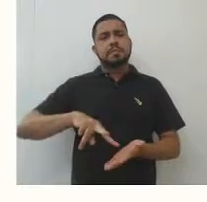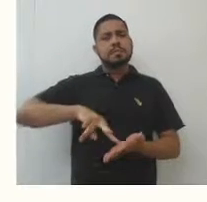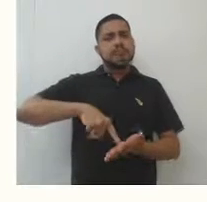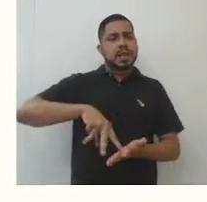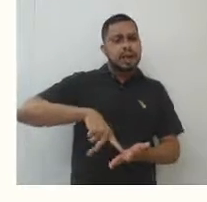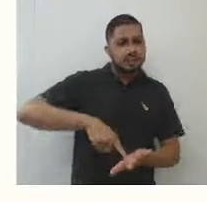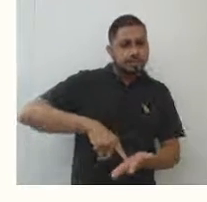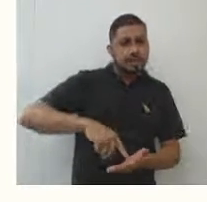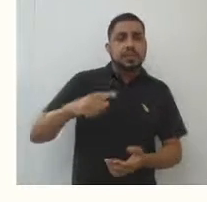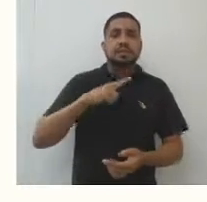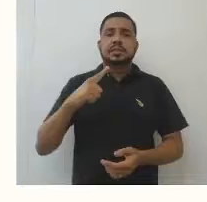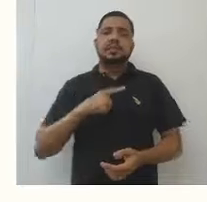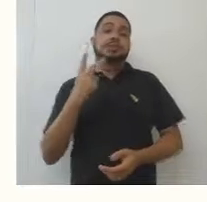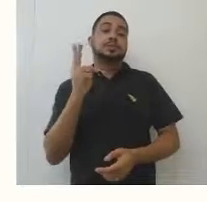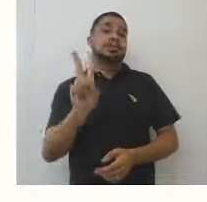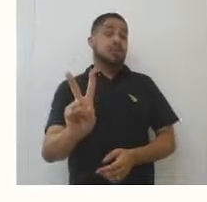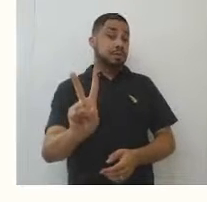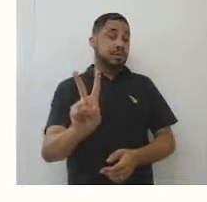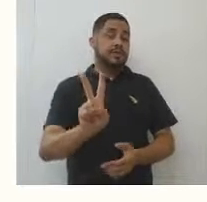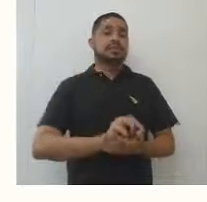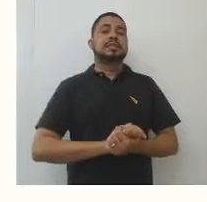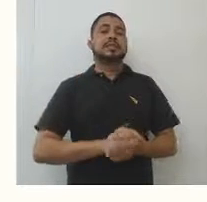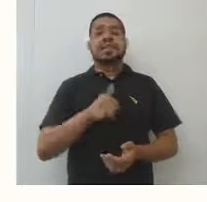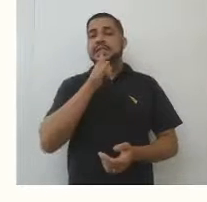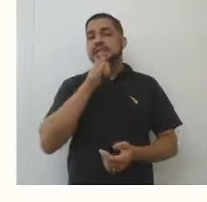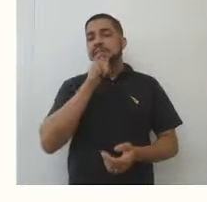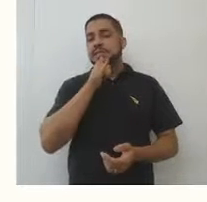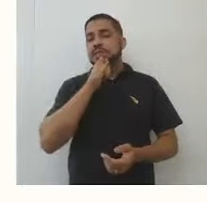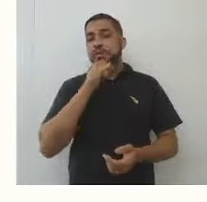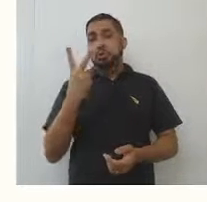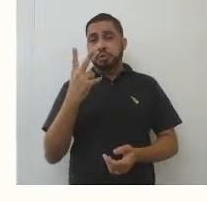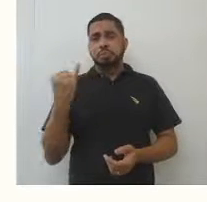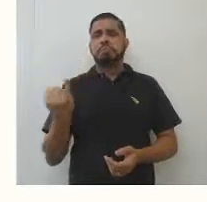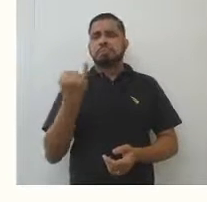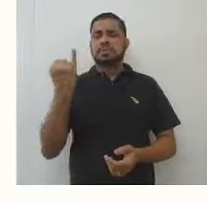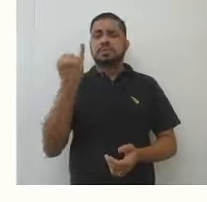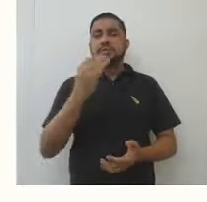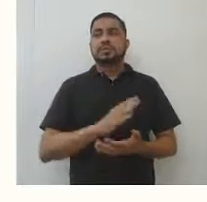gente tem dois exemplos aqui, dois grandes bailarinos